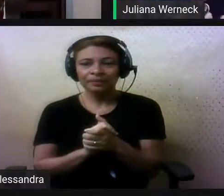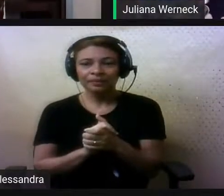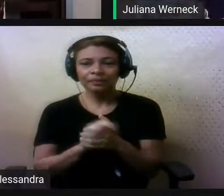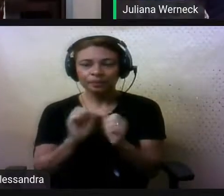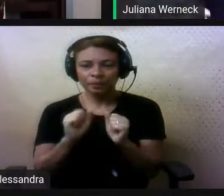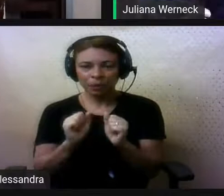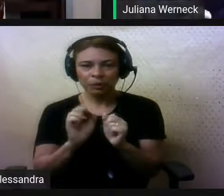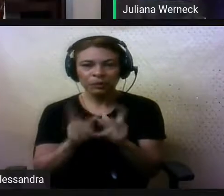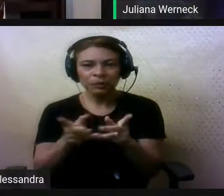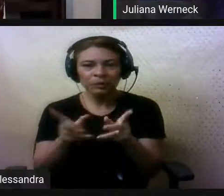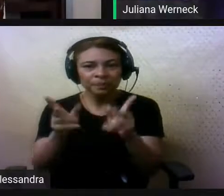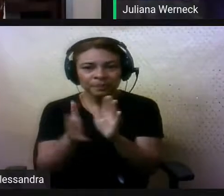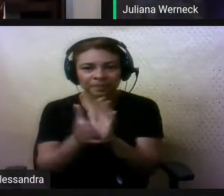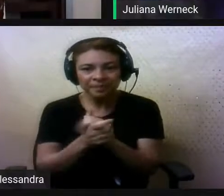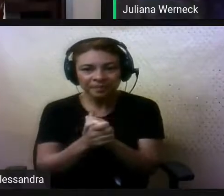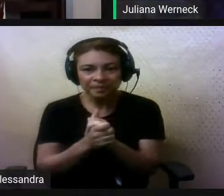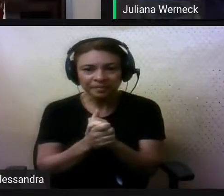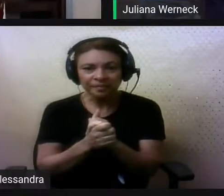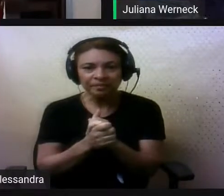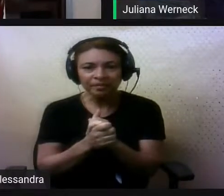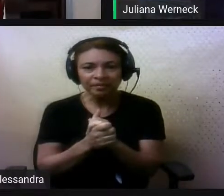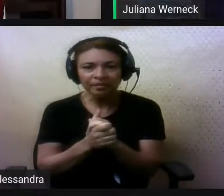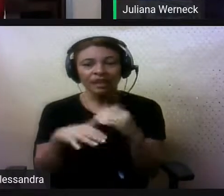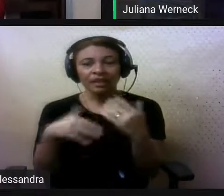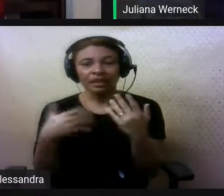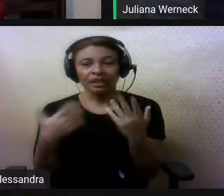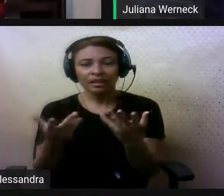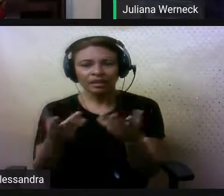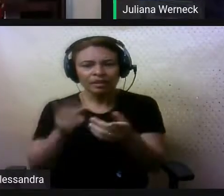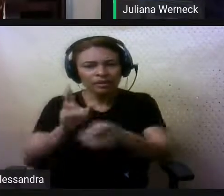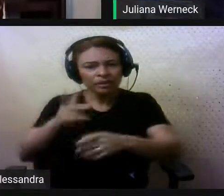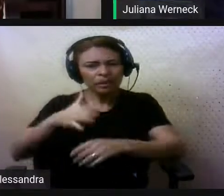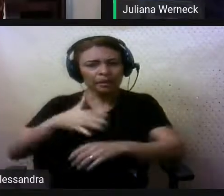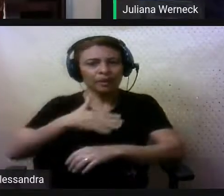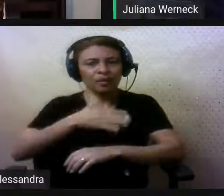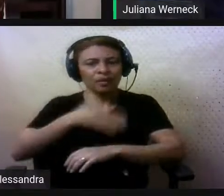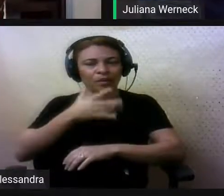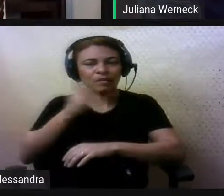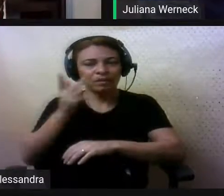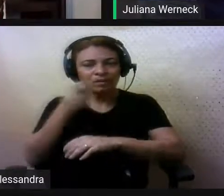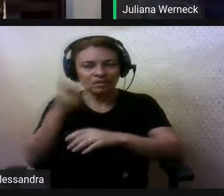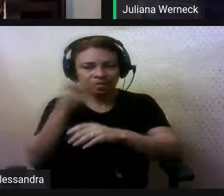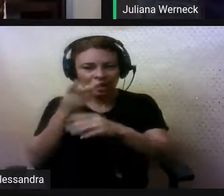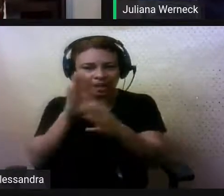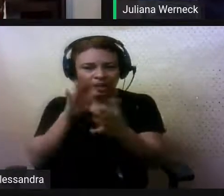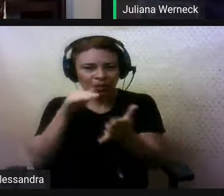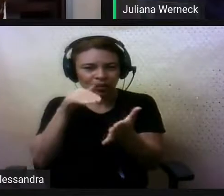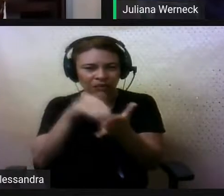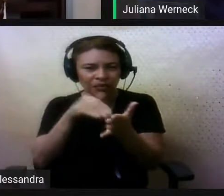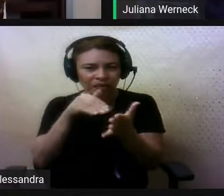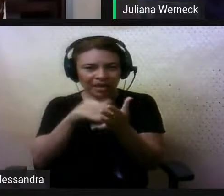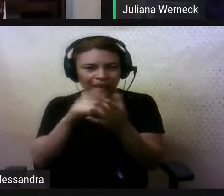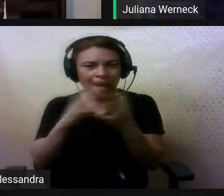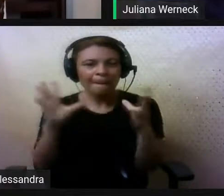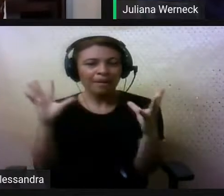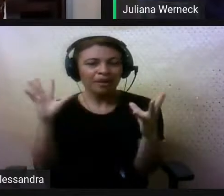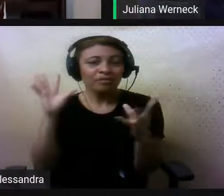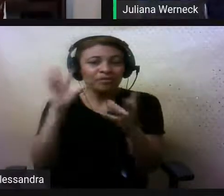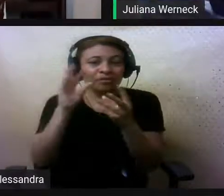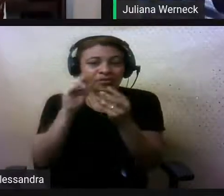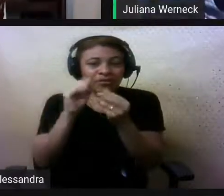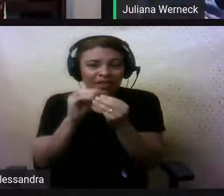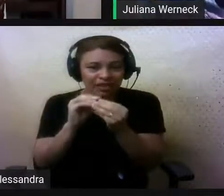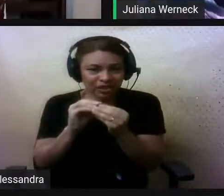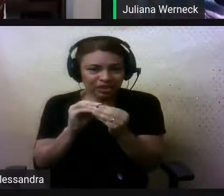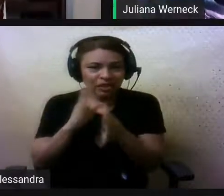Pode falar. Que essa questão. Então, eu sempre gosto de falar no final, para fechar isso tudo,